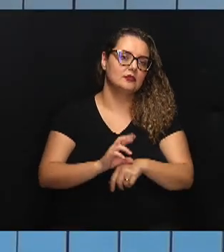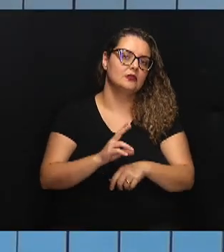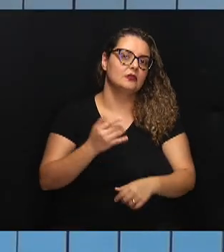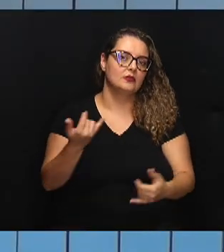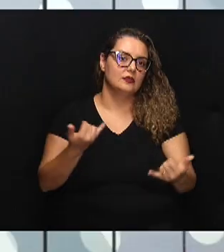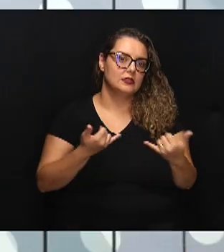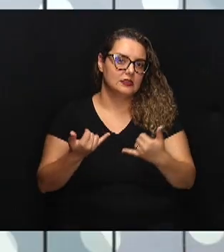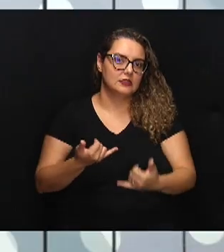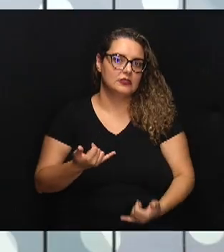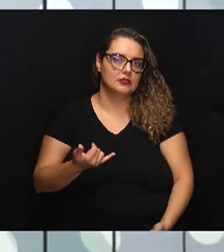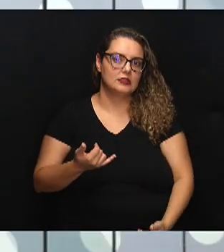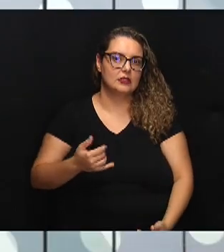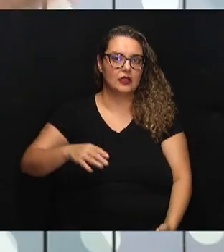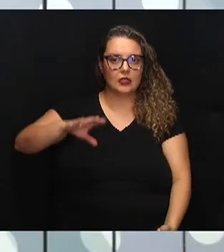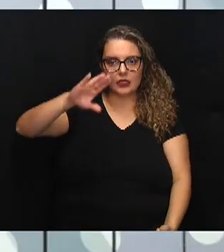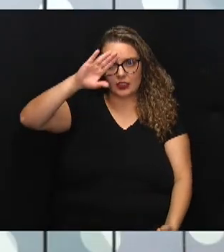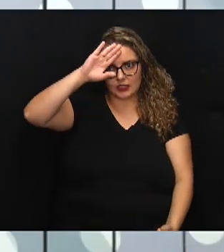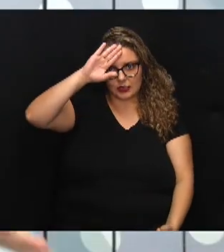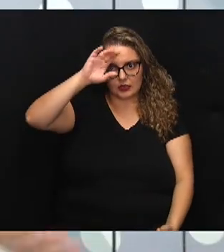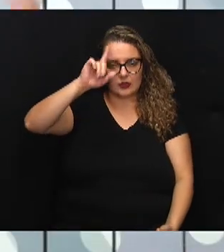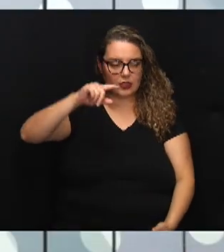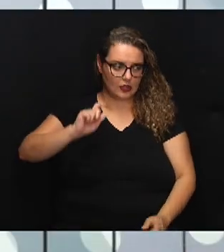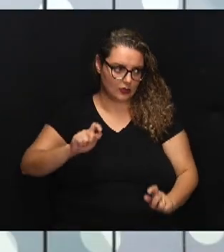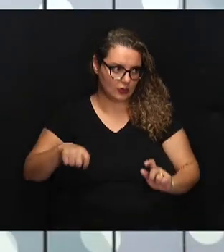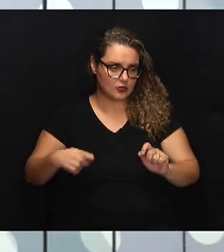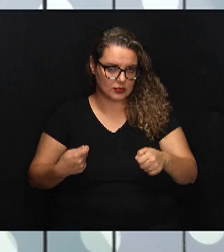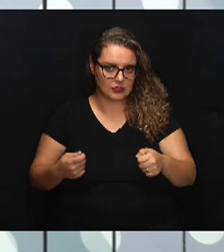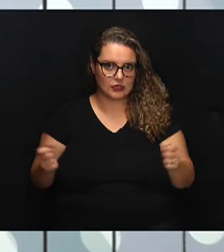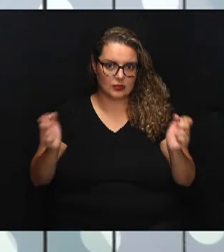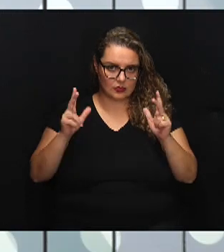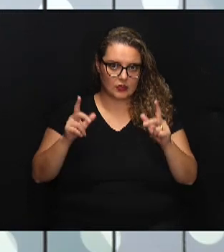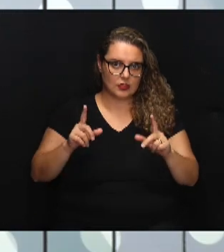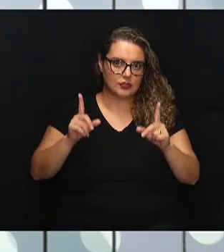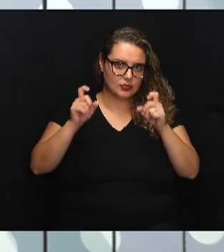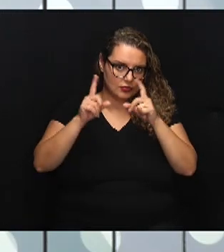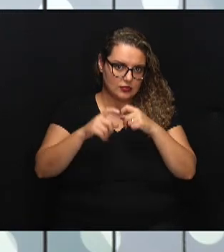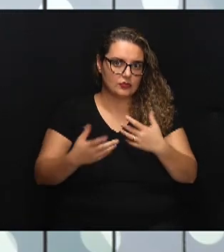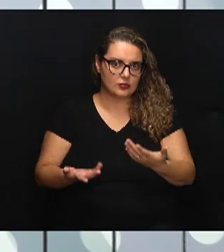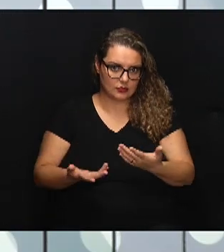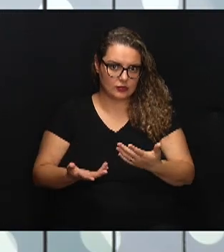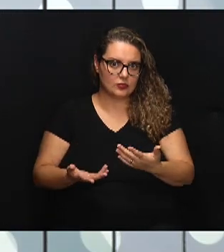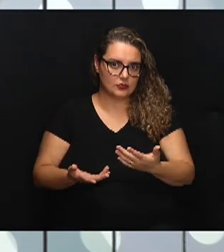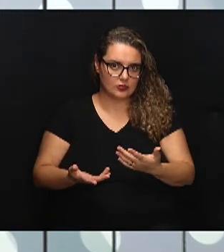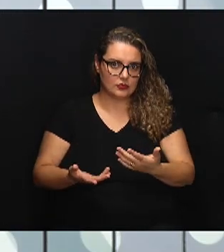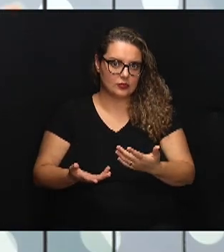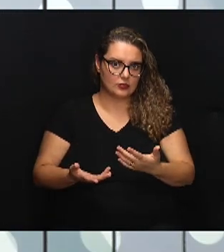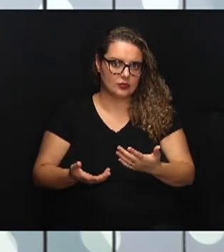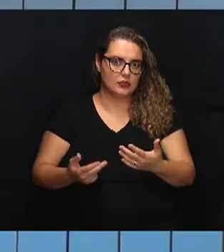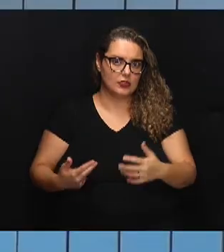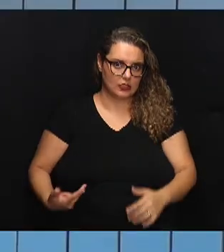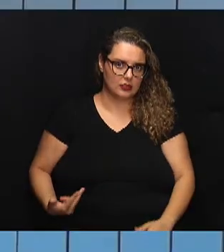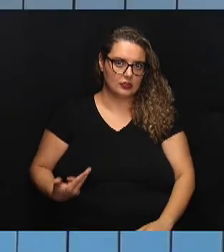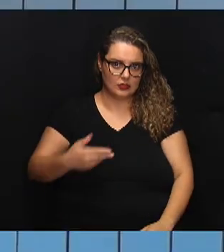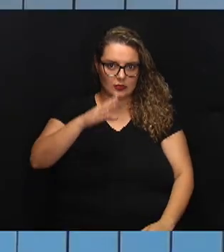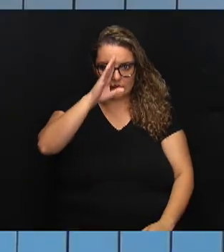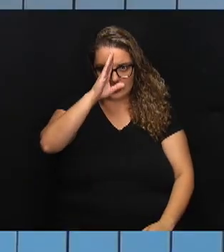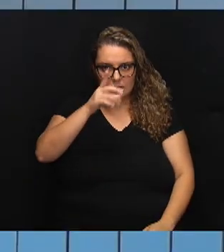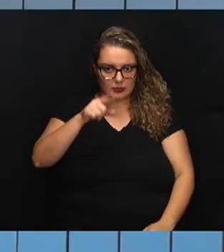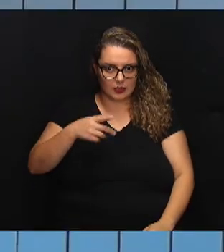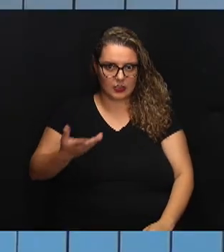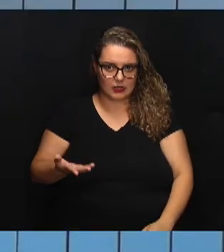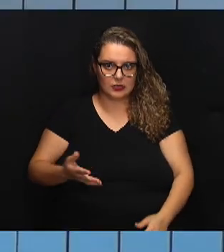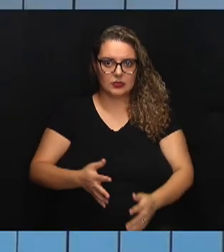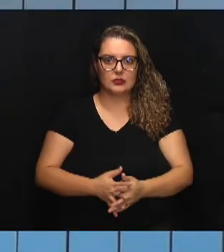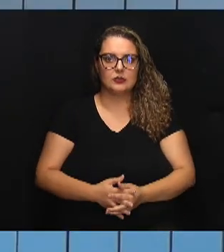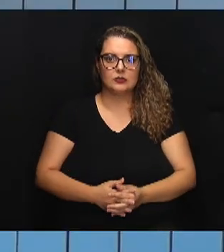da questão da febre, né? Isso é um sinal de alerta de complicação aí, né? Da cirurgia, principalmente?